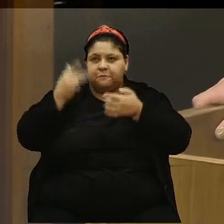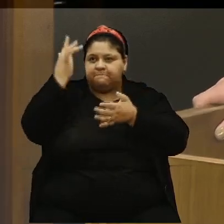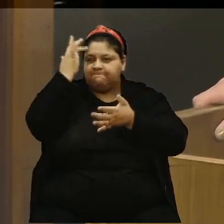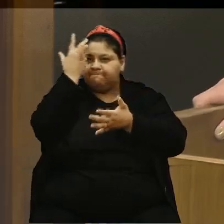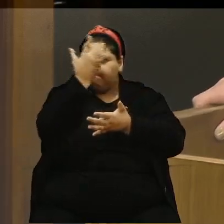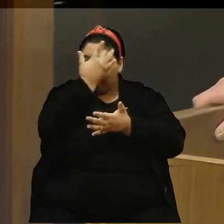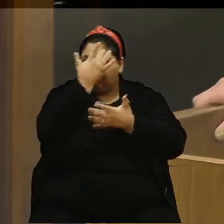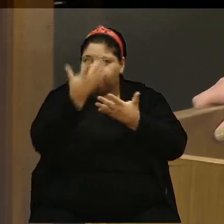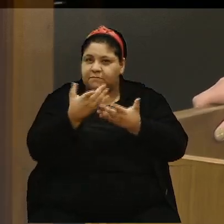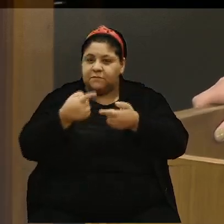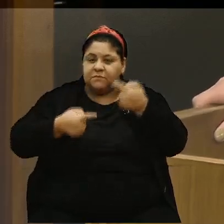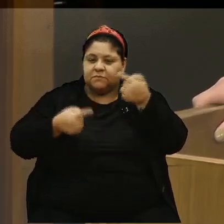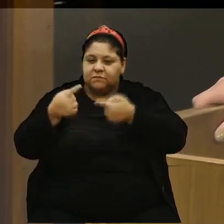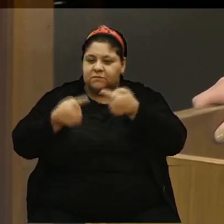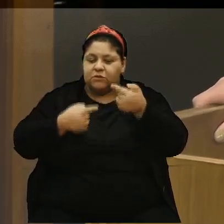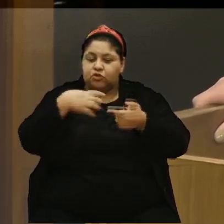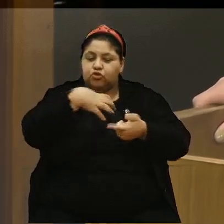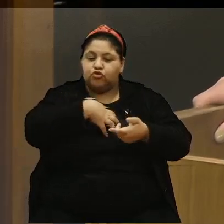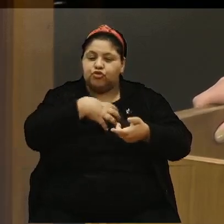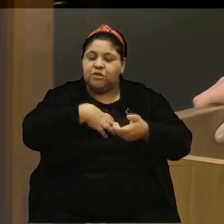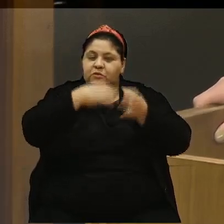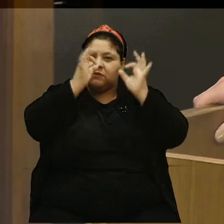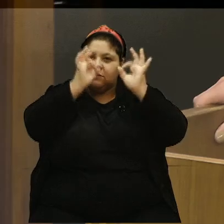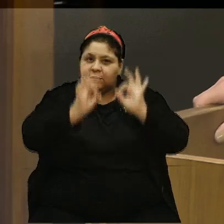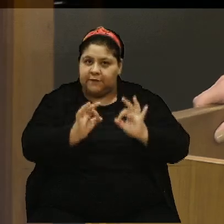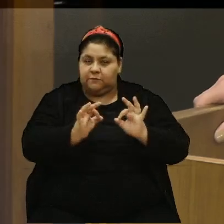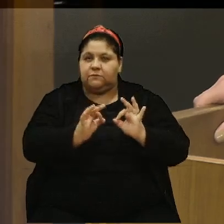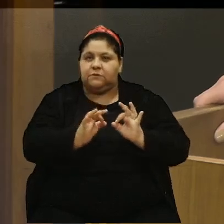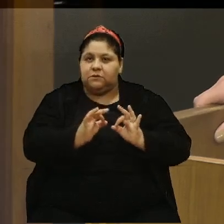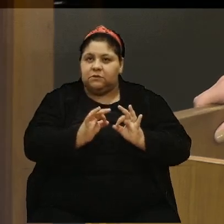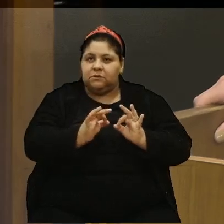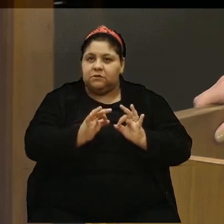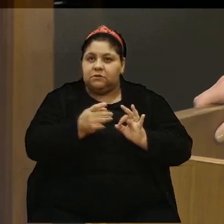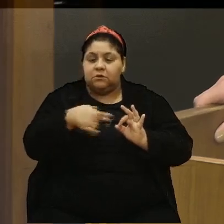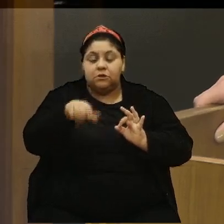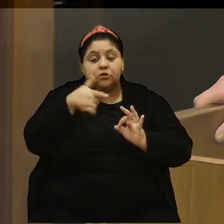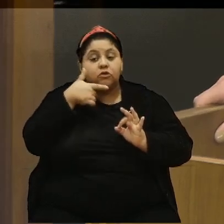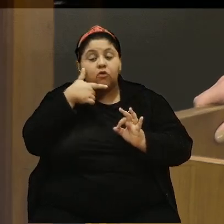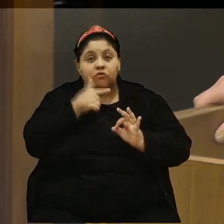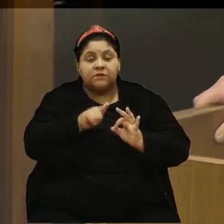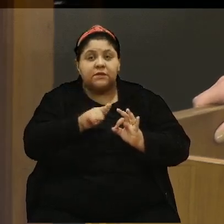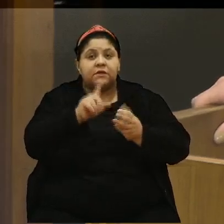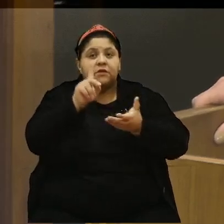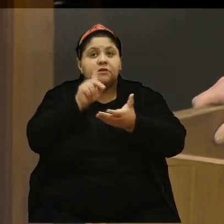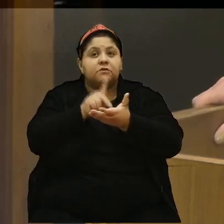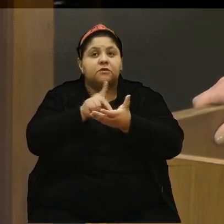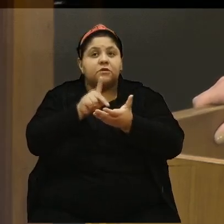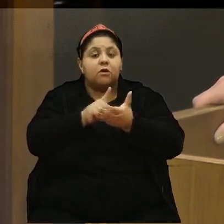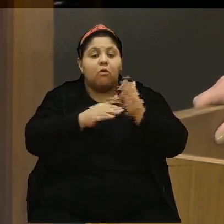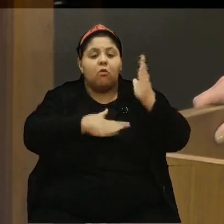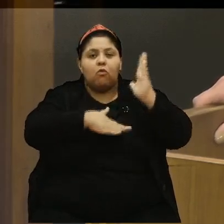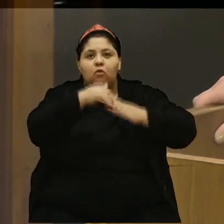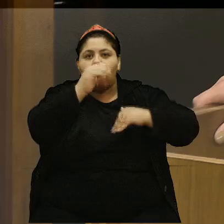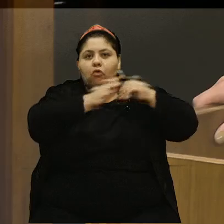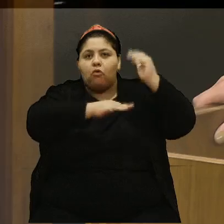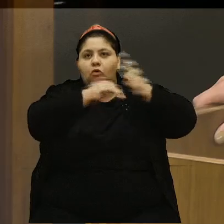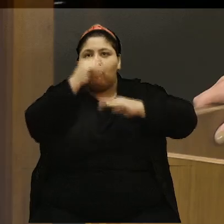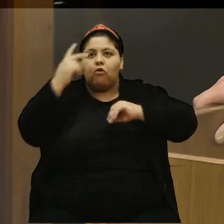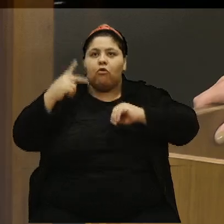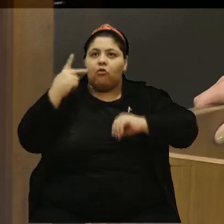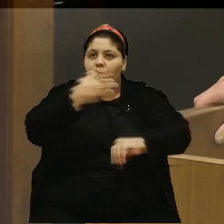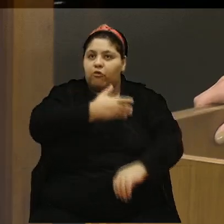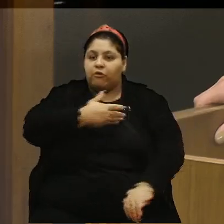mental, debatê-las da forma mais eficaz possível, para que a gente consiga, de fato, construir políticas